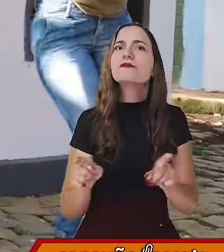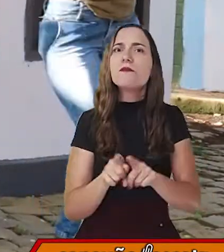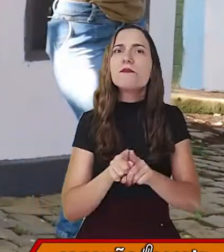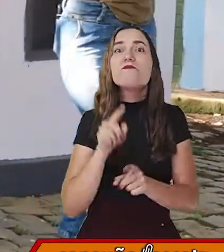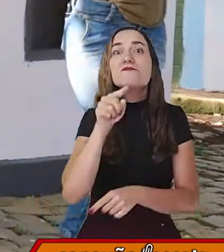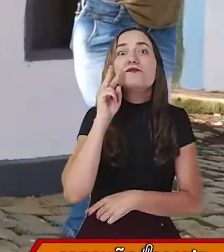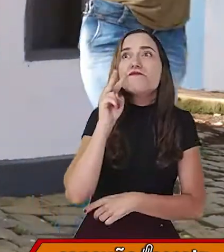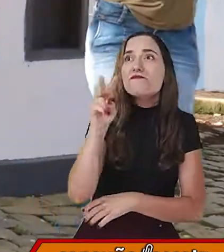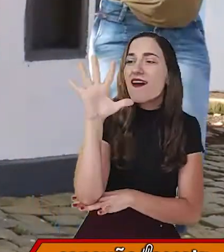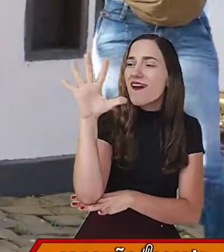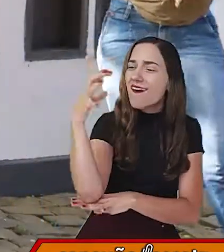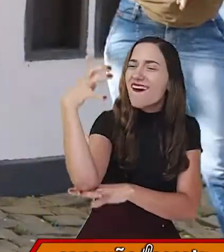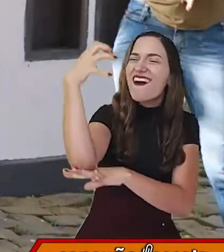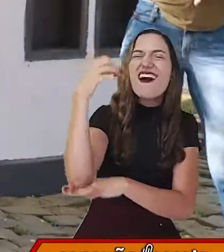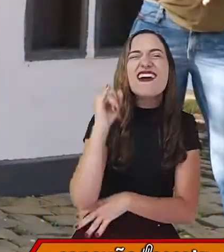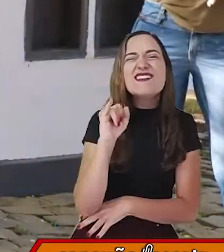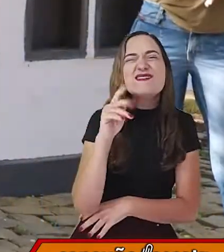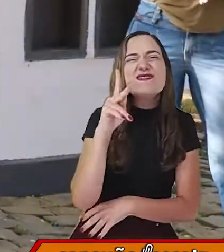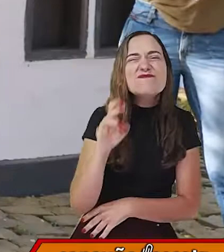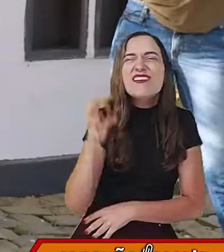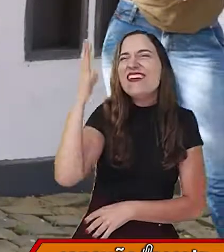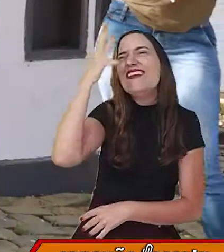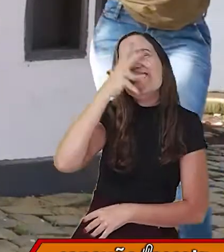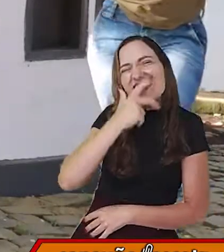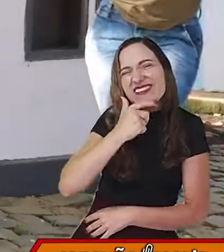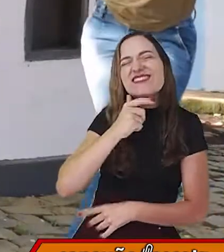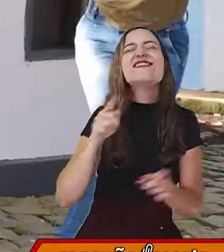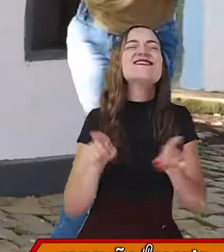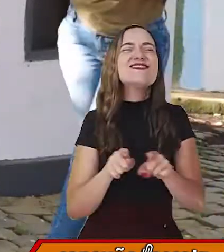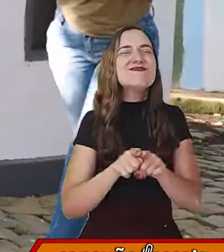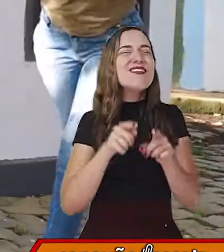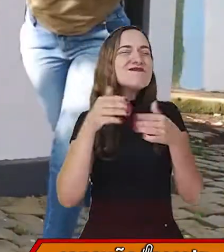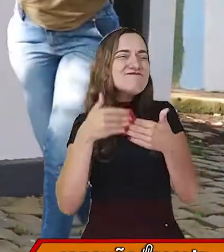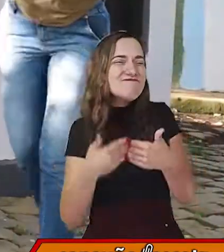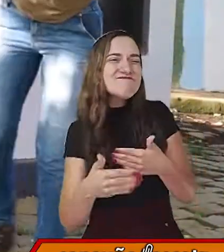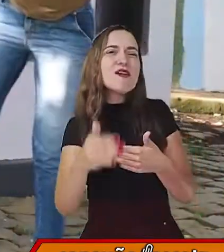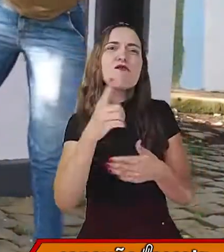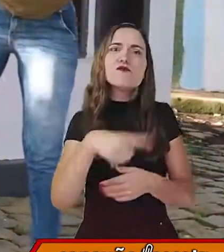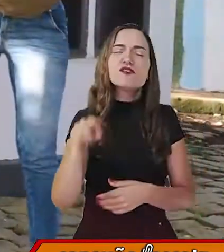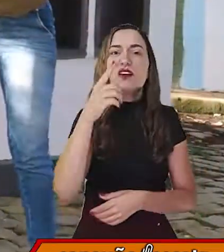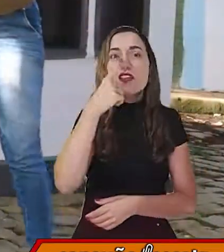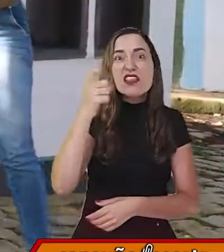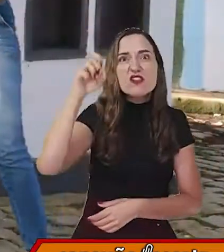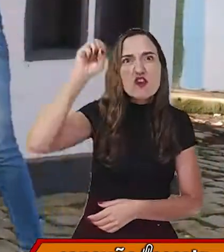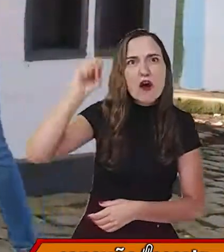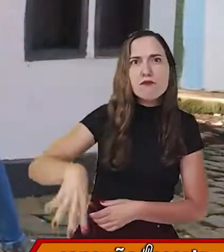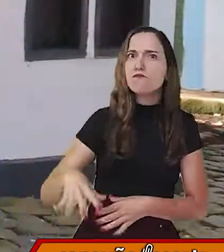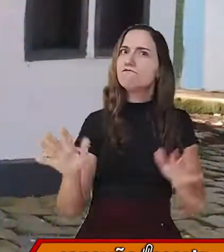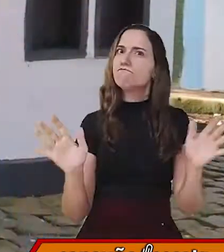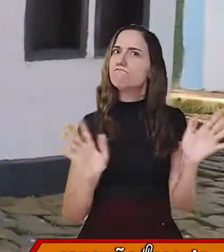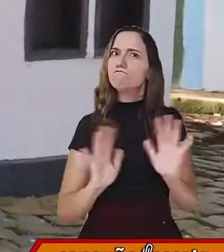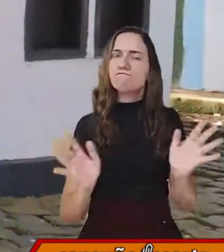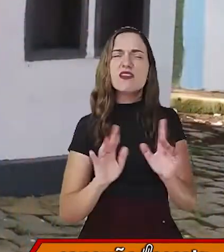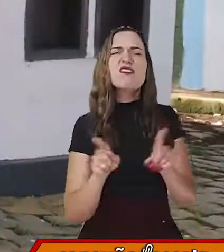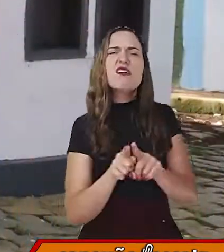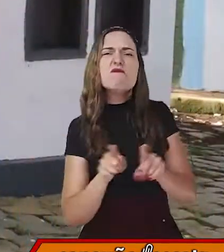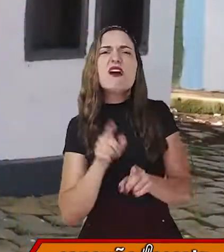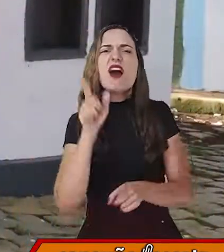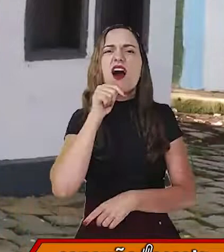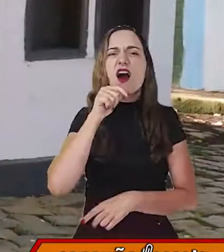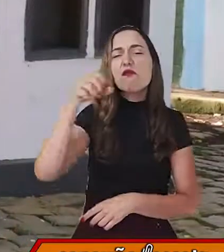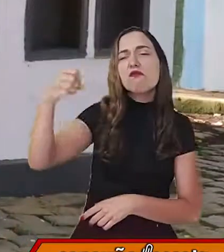você veja um ipê da mesma forma. Eu espero que nunca mais você jogue lixo no chão,